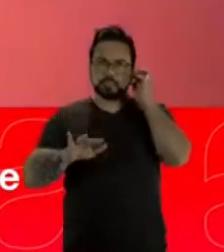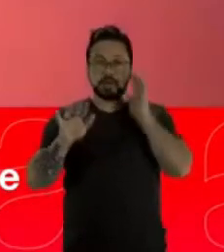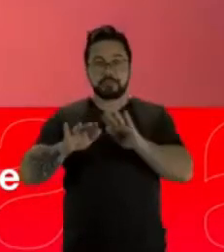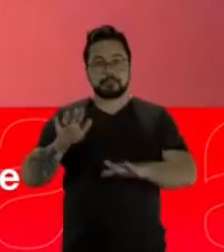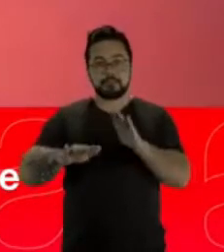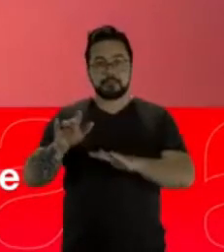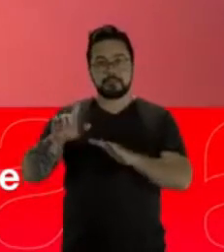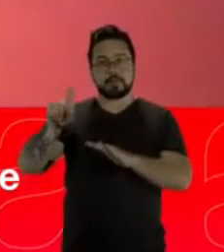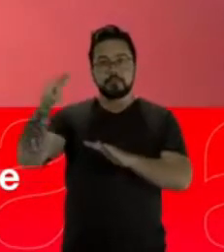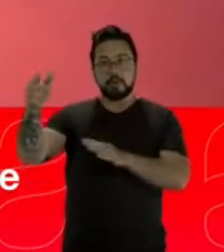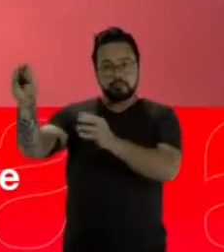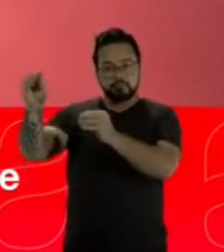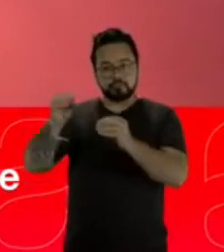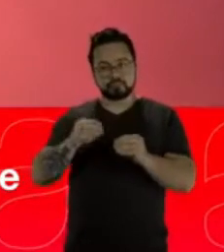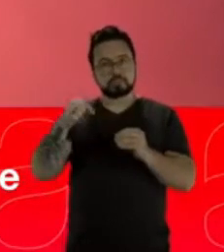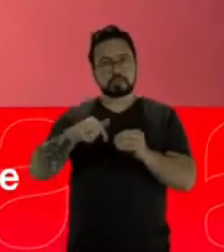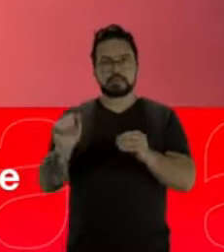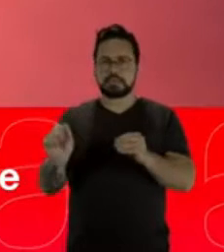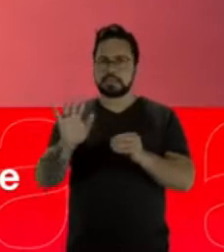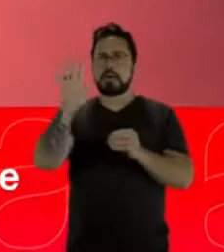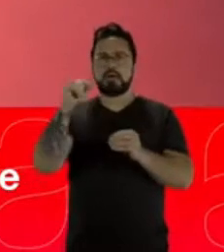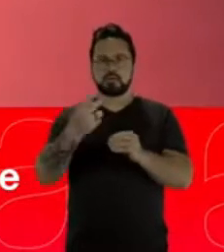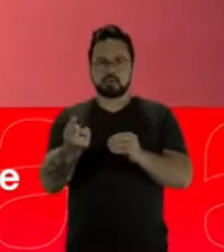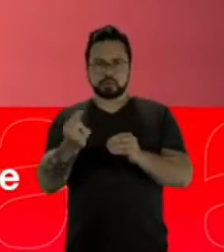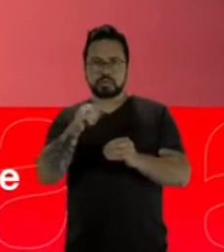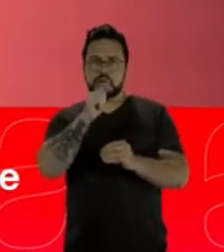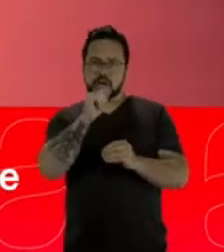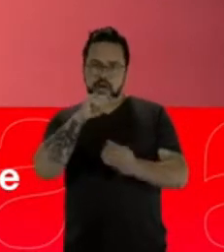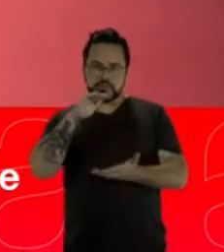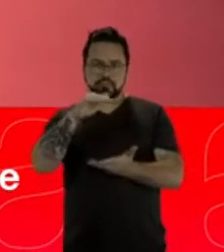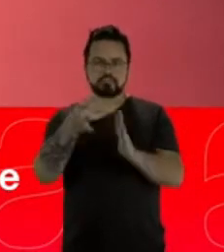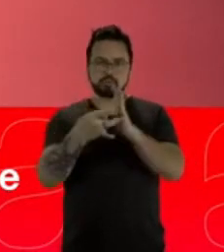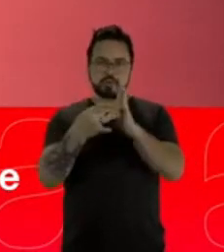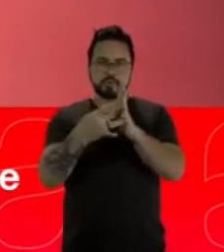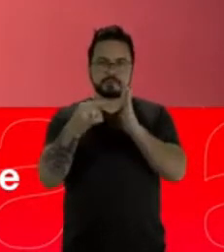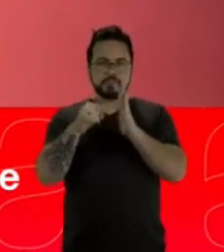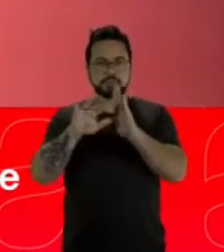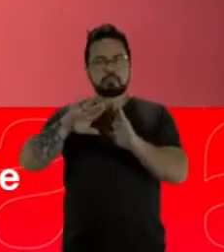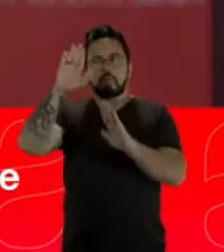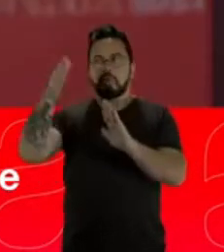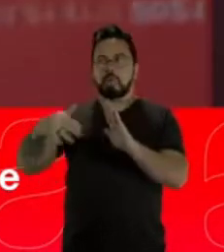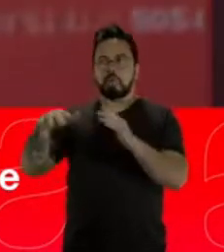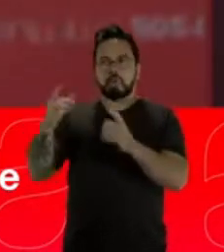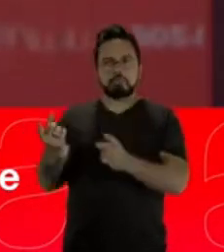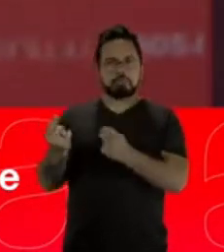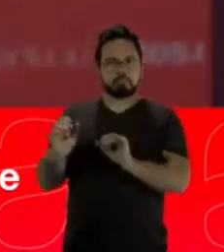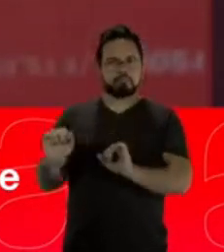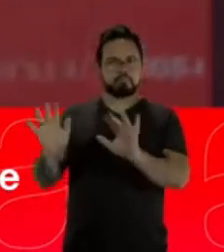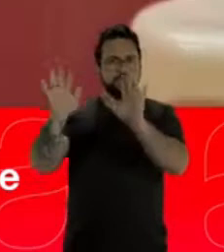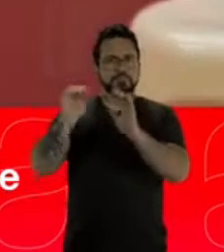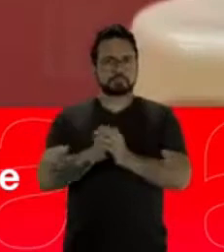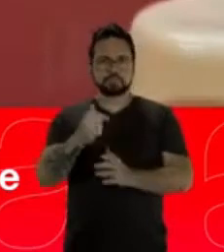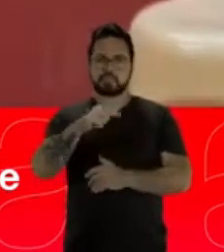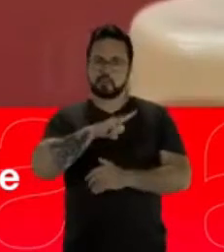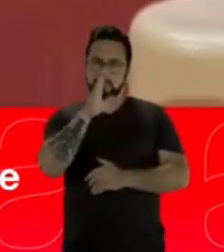importada, cara, com salinizada, não sei das quando uma pedra lá no meio do raio de uma montanha. Com tanta água